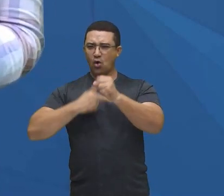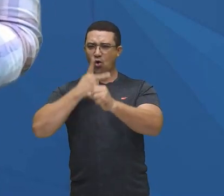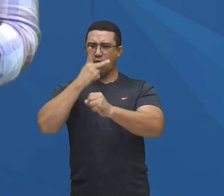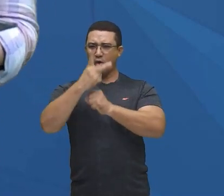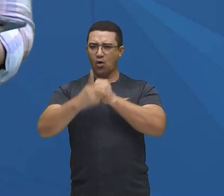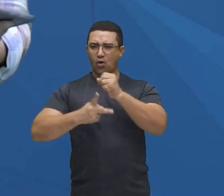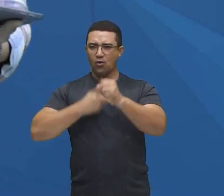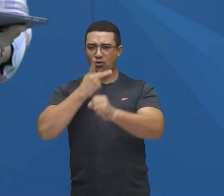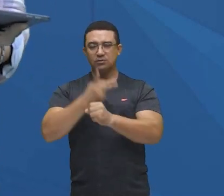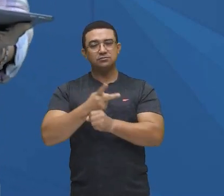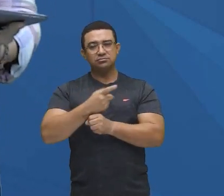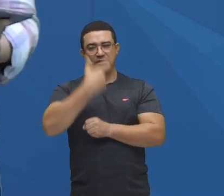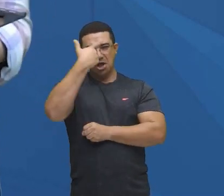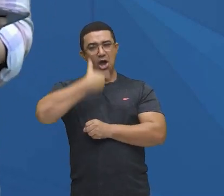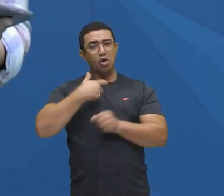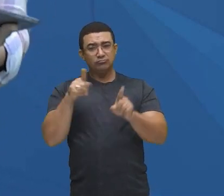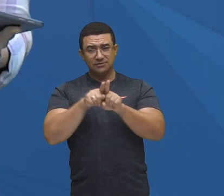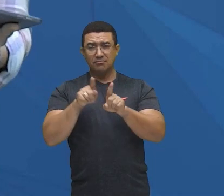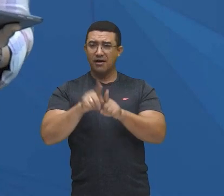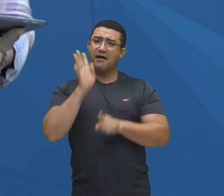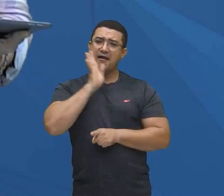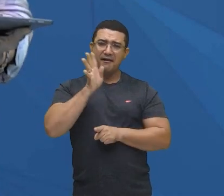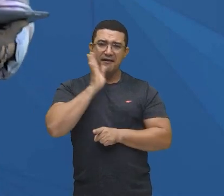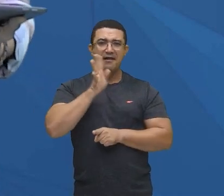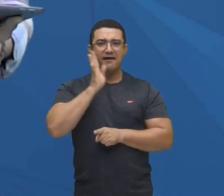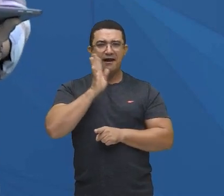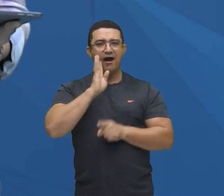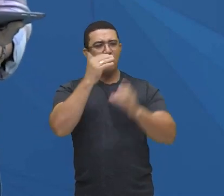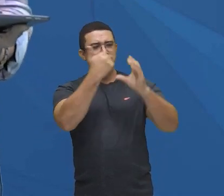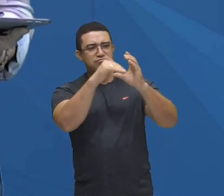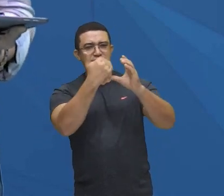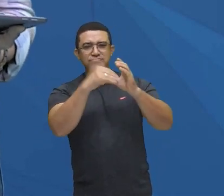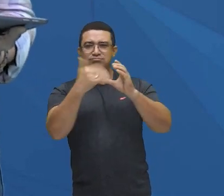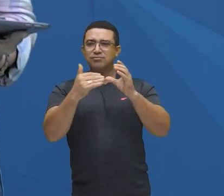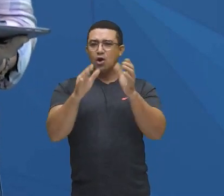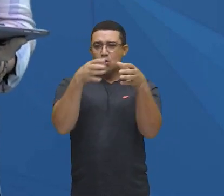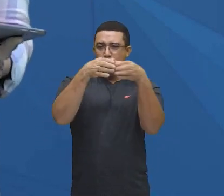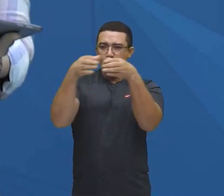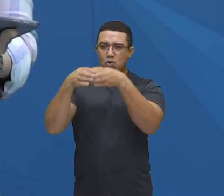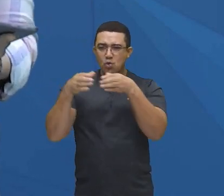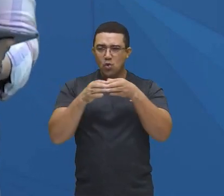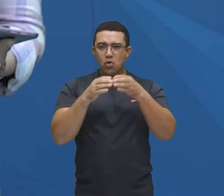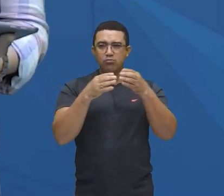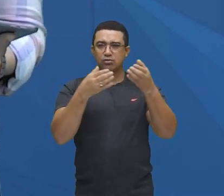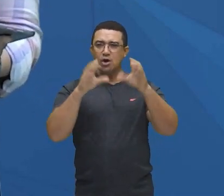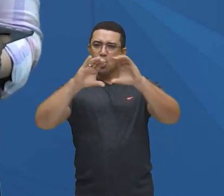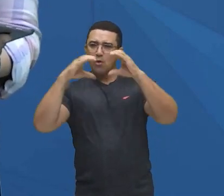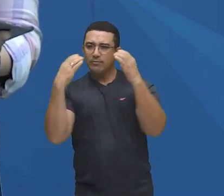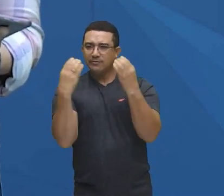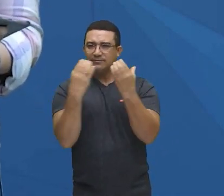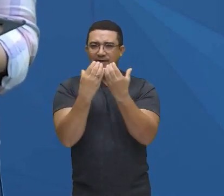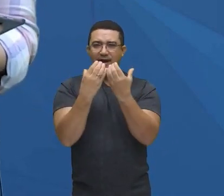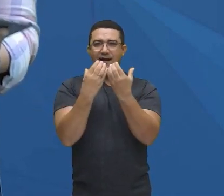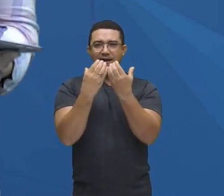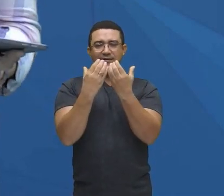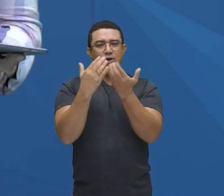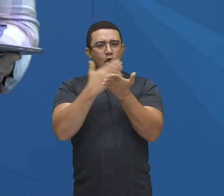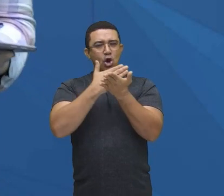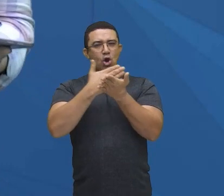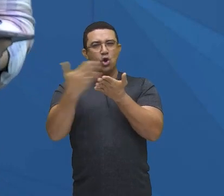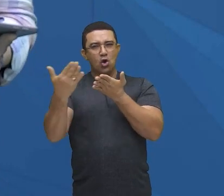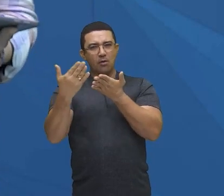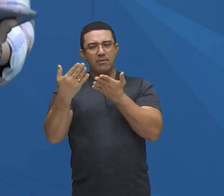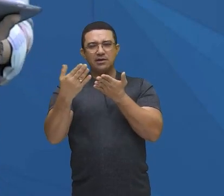cheguei a ter um Orkut, era legal, a gente tinha a opção de fazer depoimentos, tirar grupos, comunidades, né? No começo tinha uma limitação de